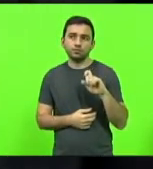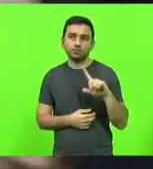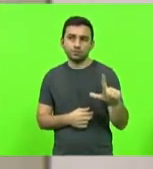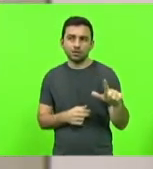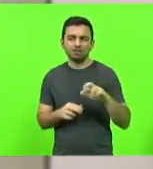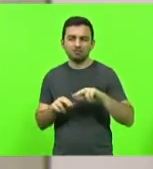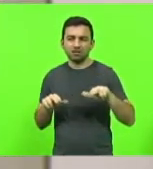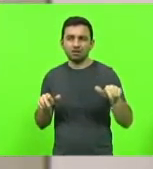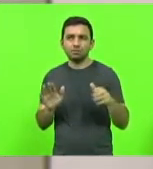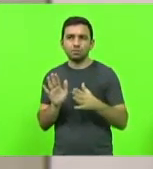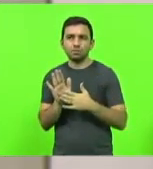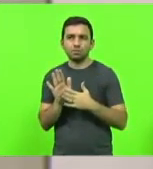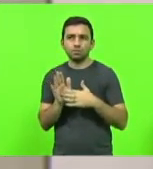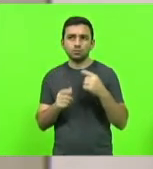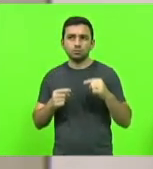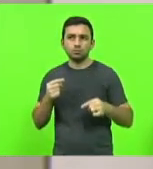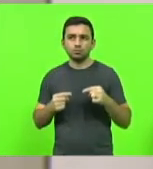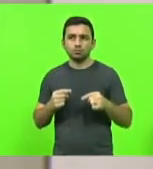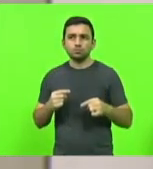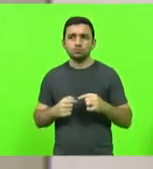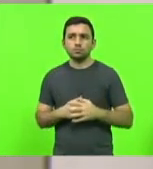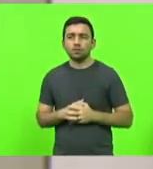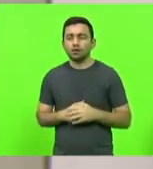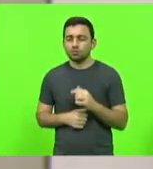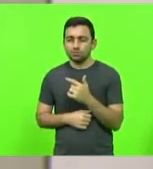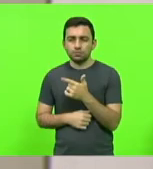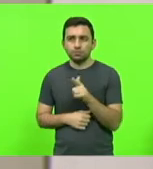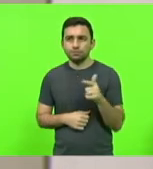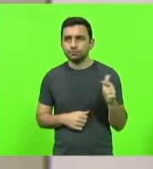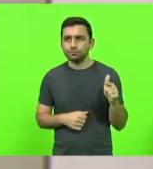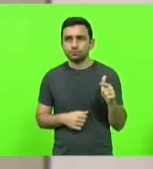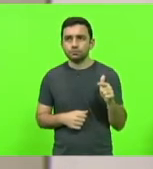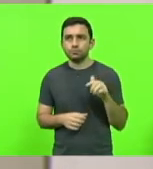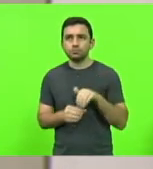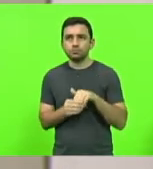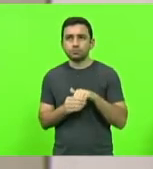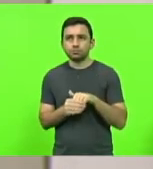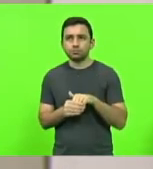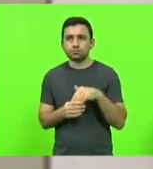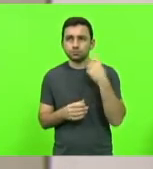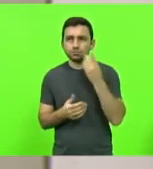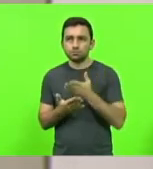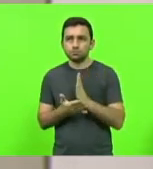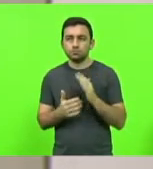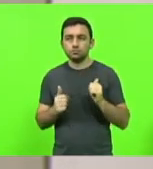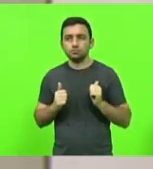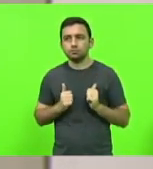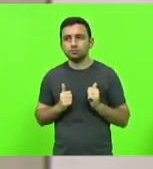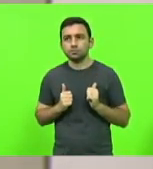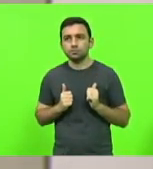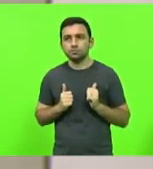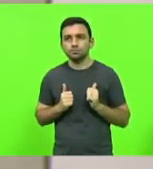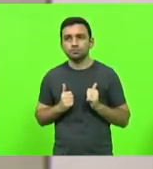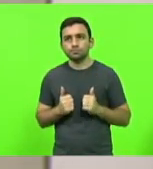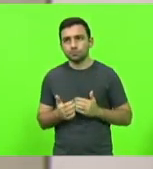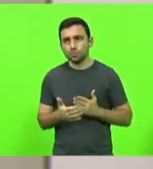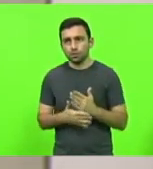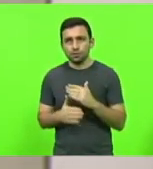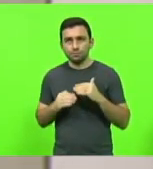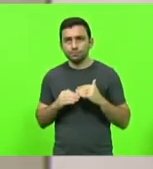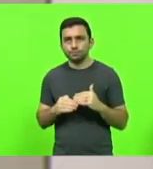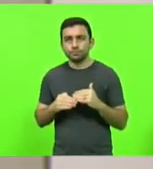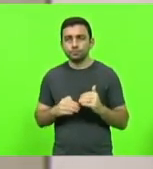proposições em discussão. Não havendo quem queira discutir, em votação, deputados que aprovam permaneçam como se encontra. Aprovado